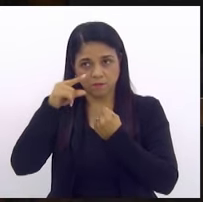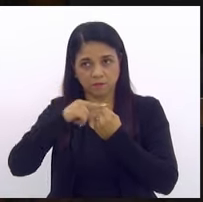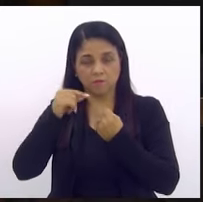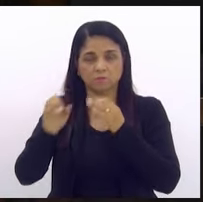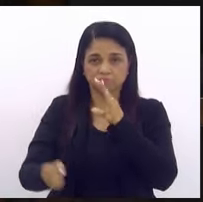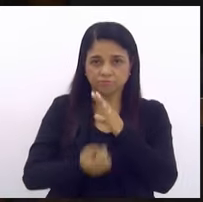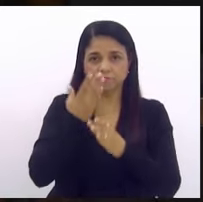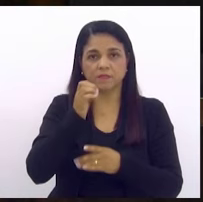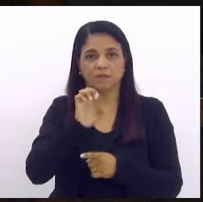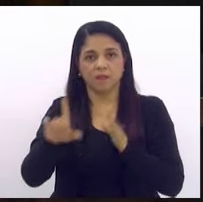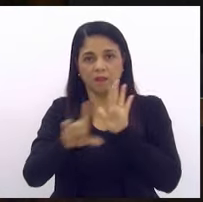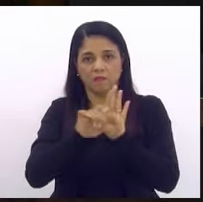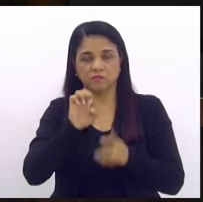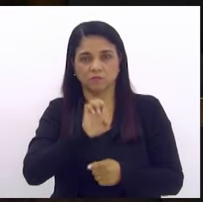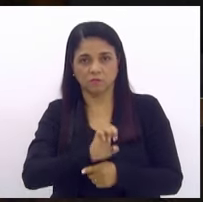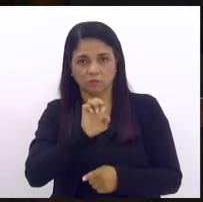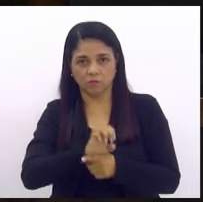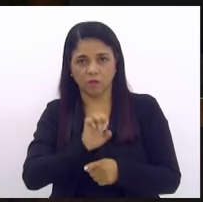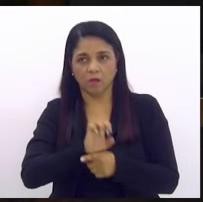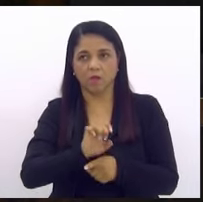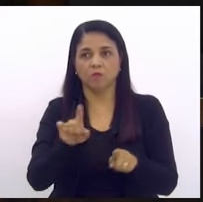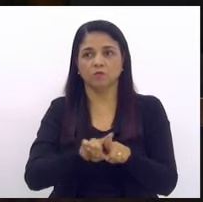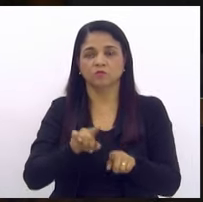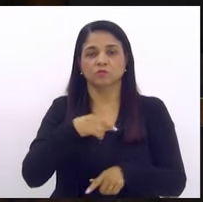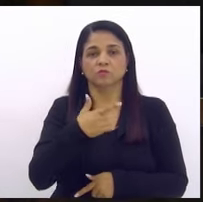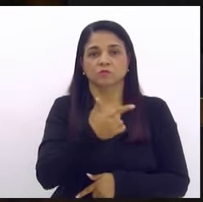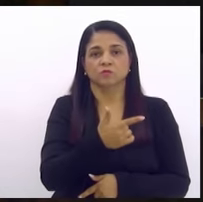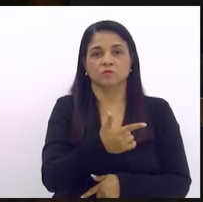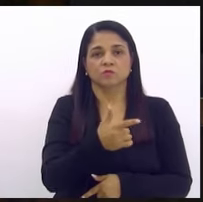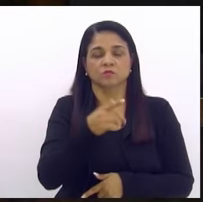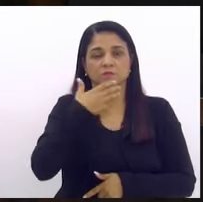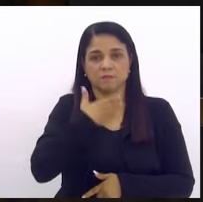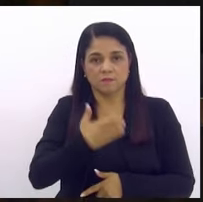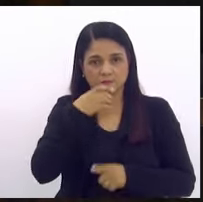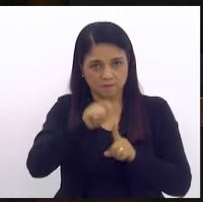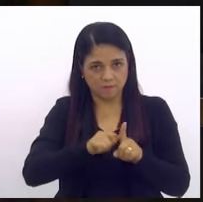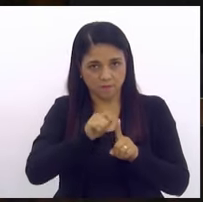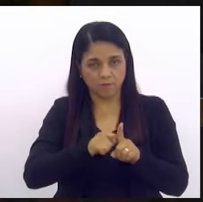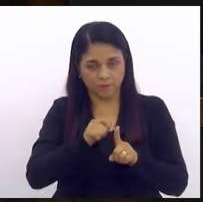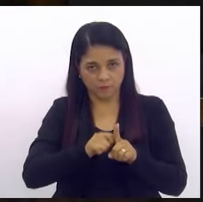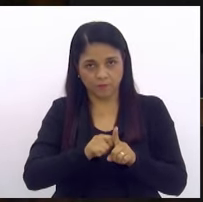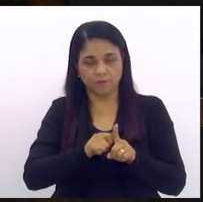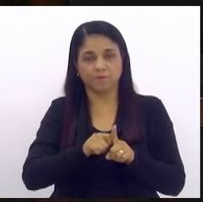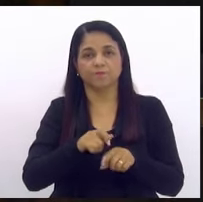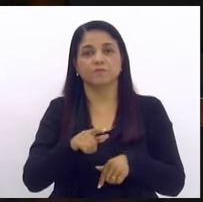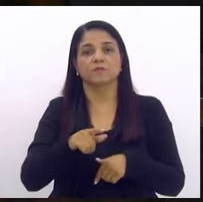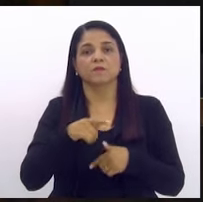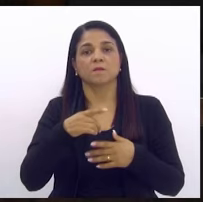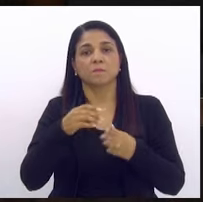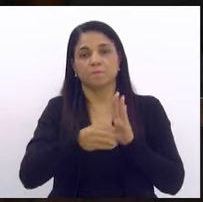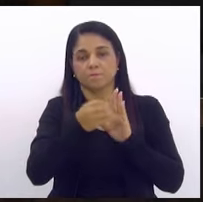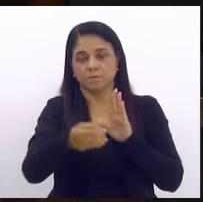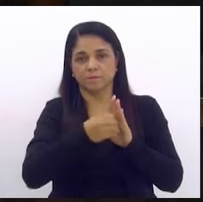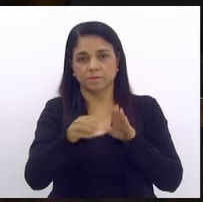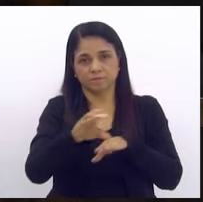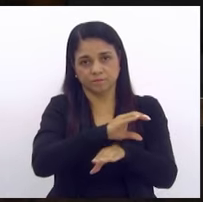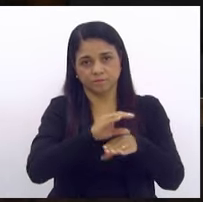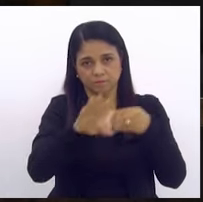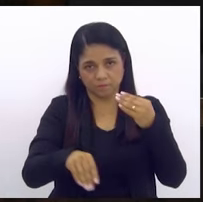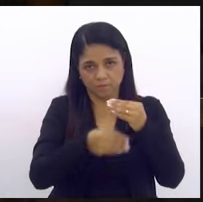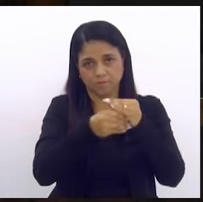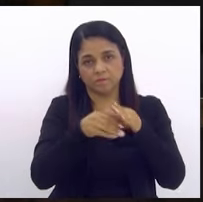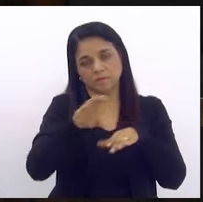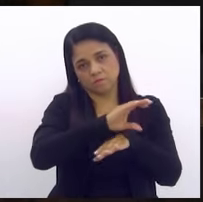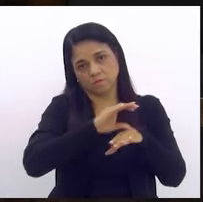Lei Estadual número 6.139, 28 de dezembro de 2011, e dá outras providências. Pendendo de parecer da Comissão de Emendas